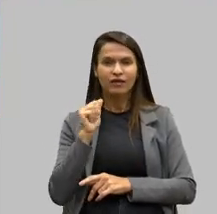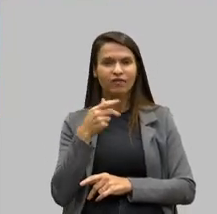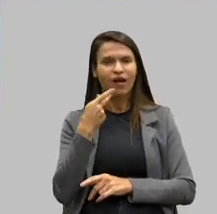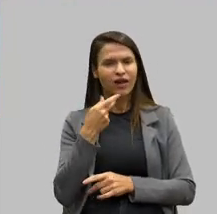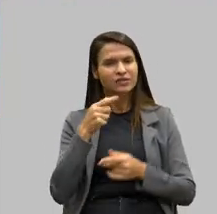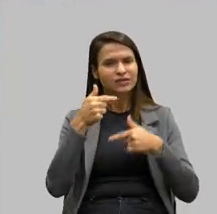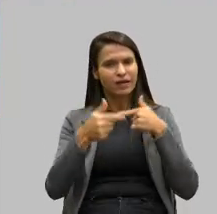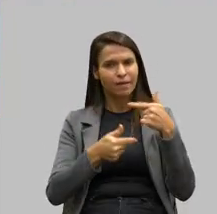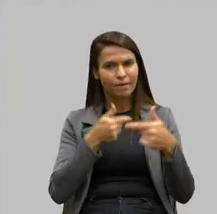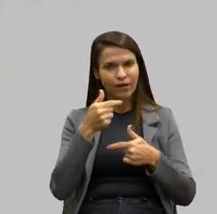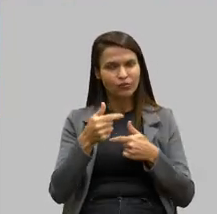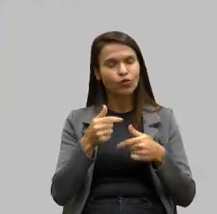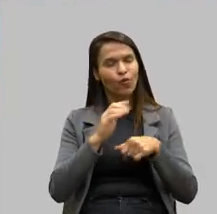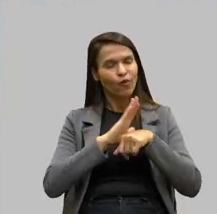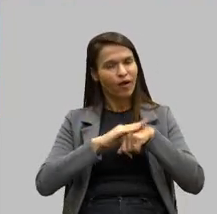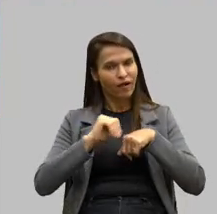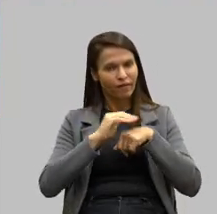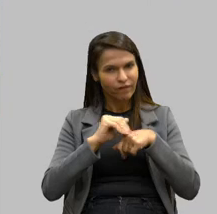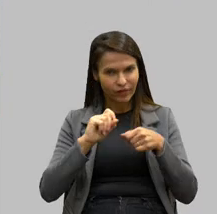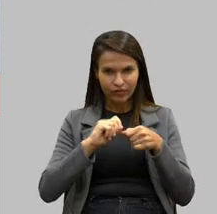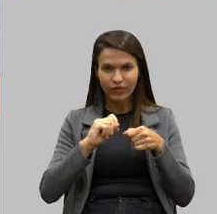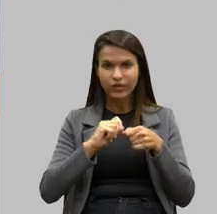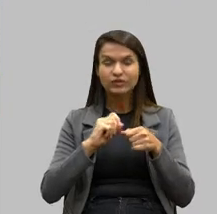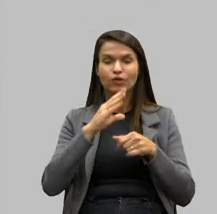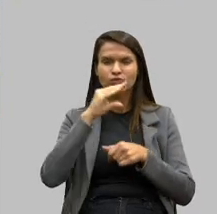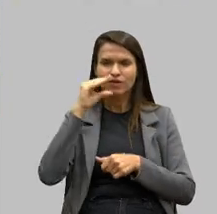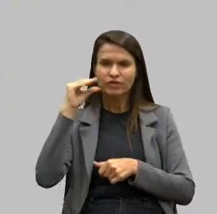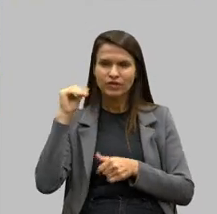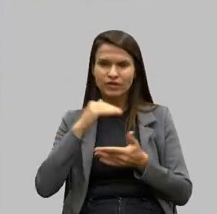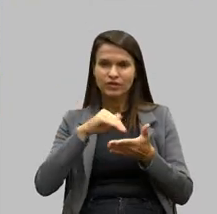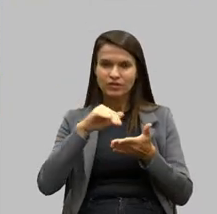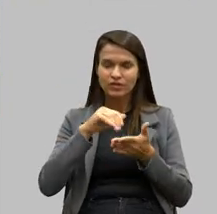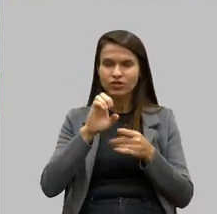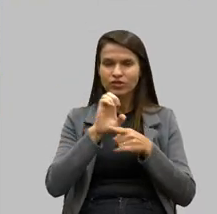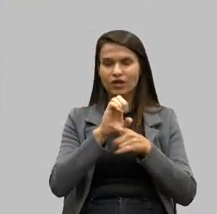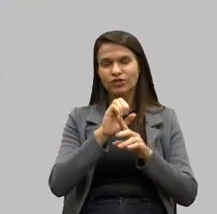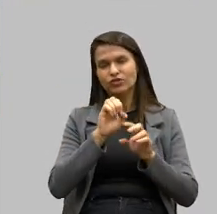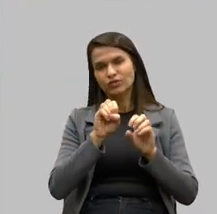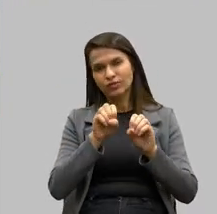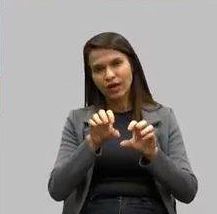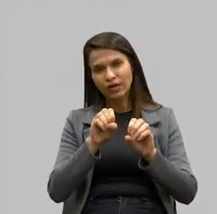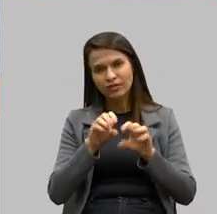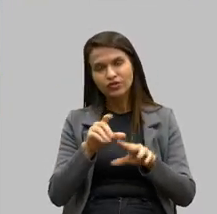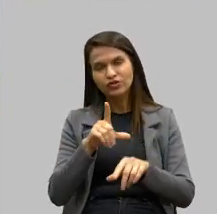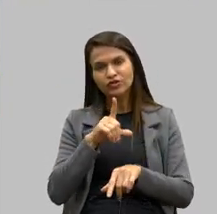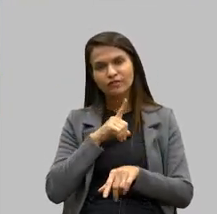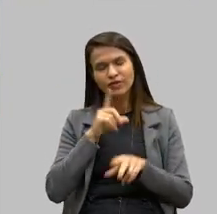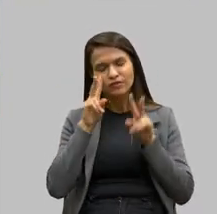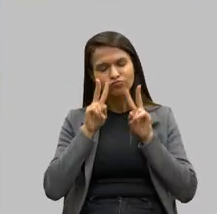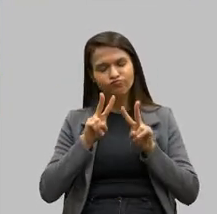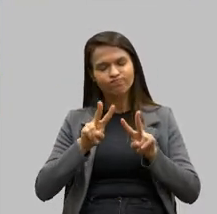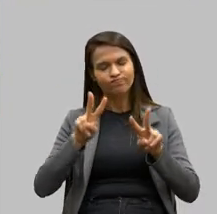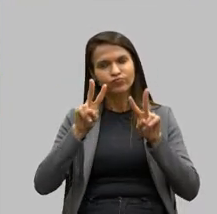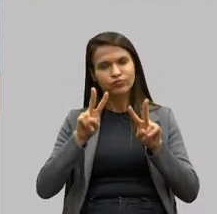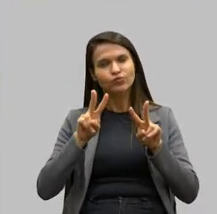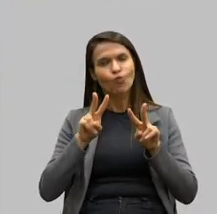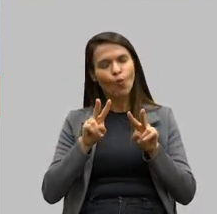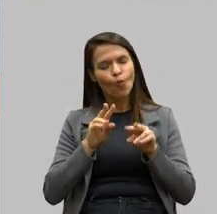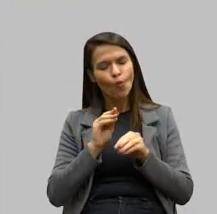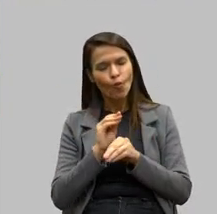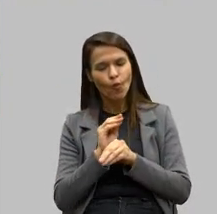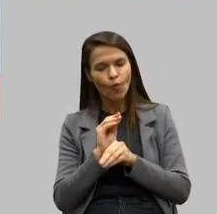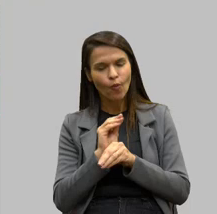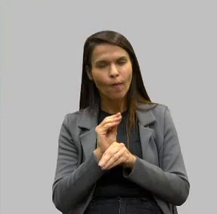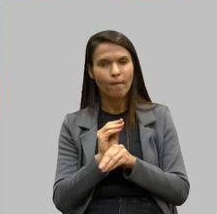foi feito com muito carinho, são servidores da Secretaria do Estado de Educação que tiveram esse olhar cuidadoso para